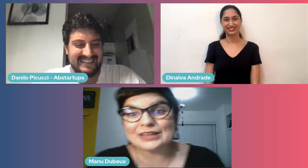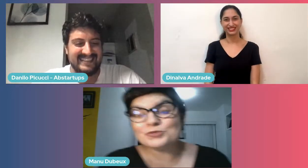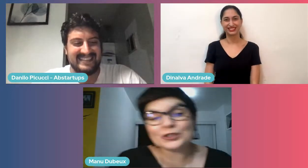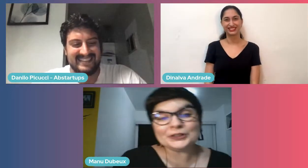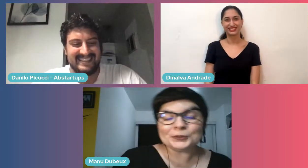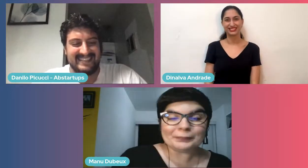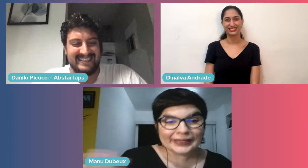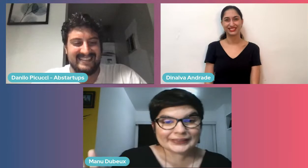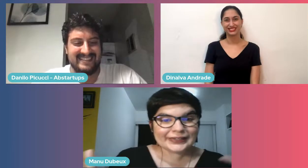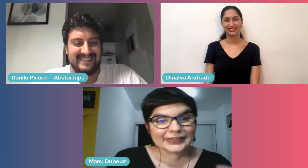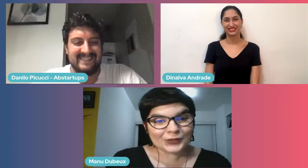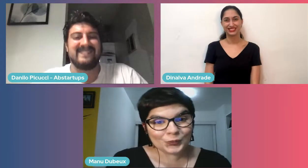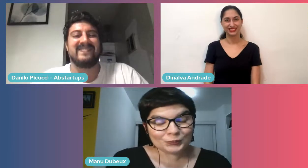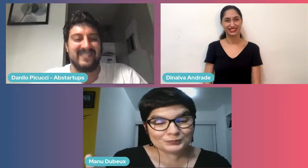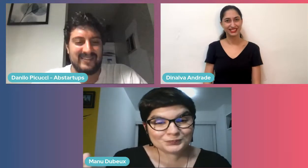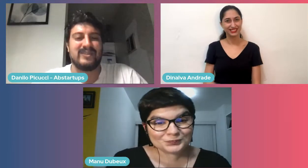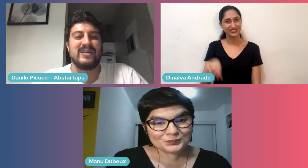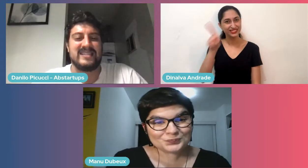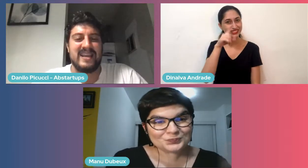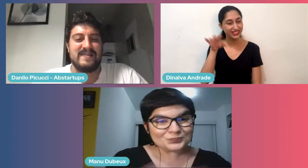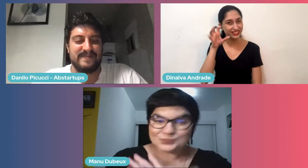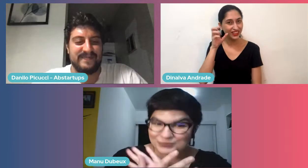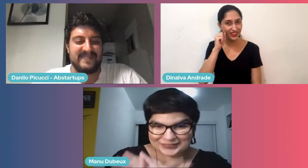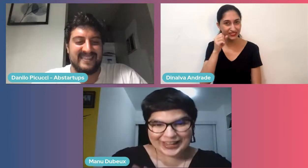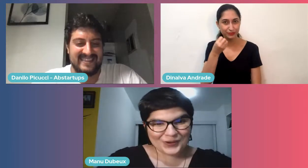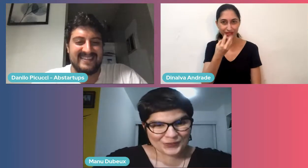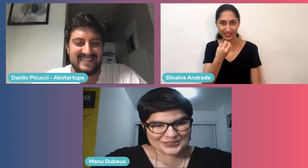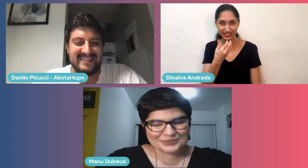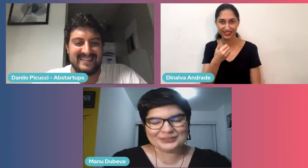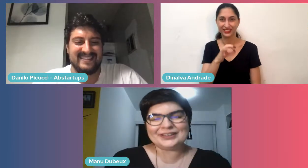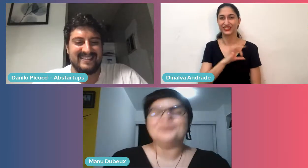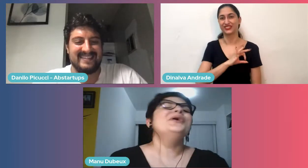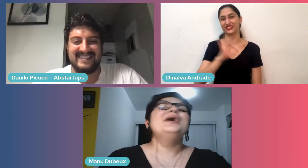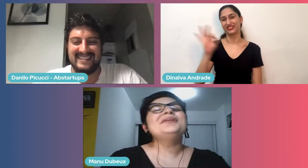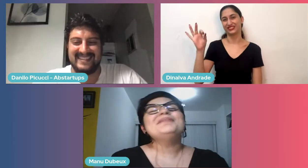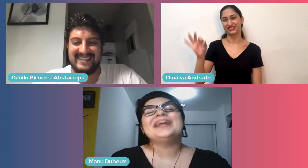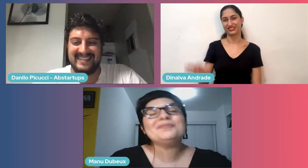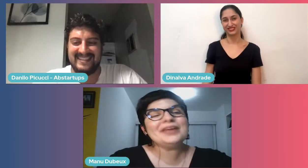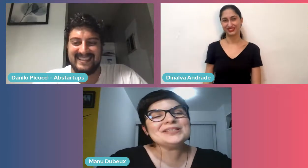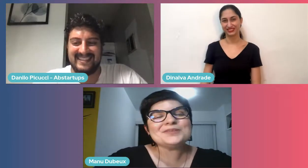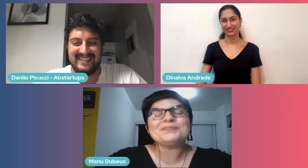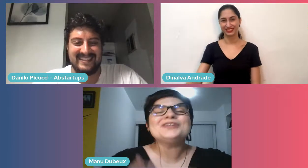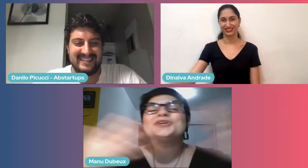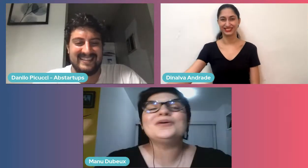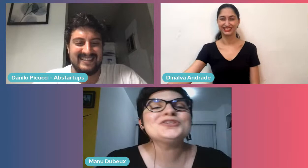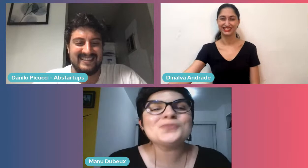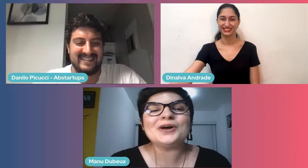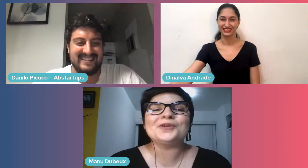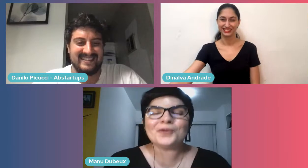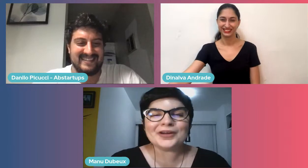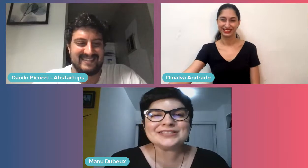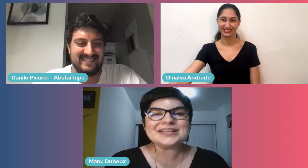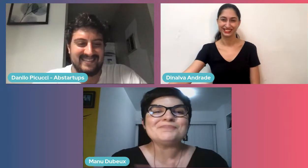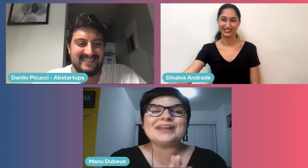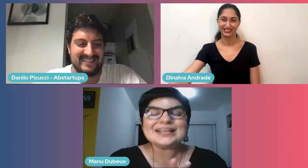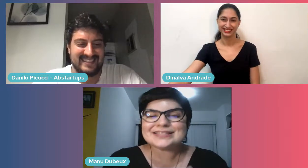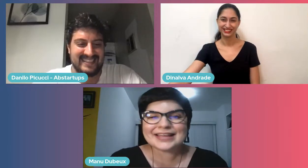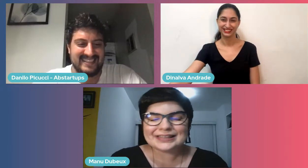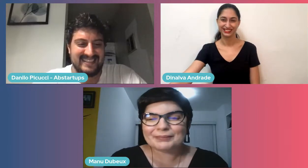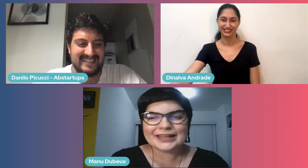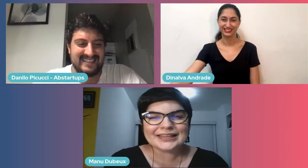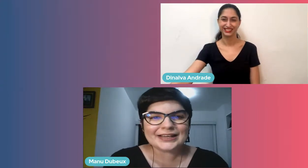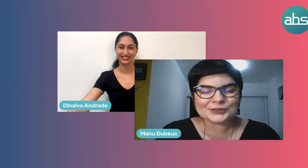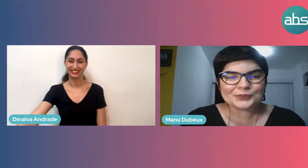Perfeito. Você está me escutando bem, Danilo? Estou sim. Está ótimo, então. Primeiramente, pessoas, boa noite, que